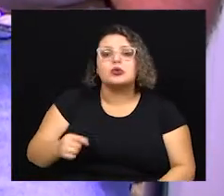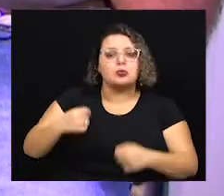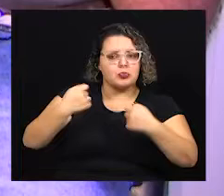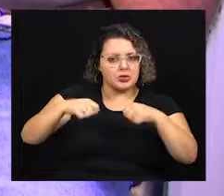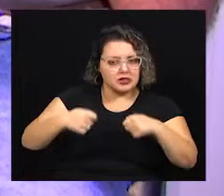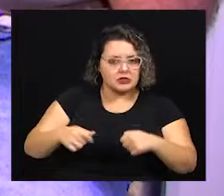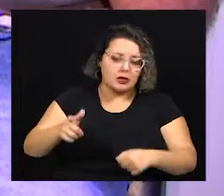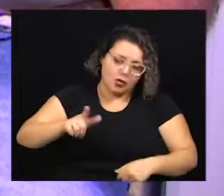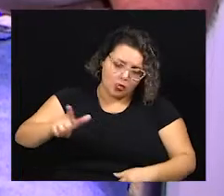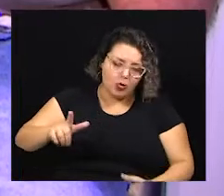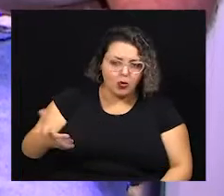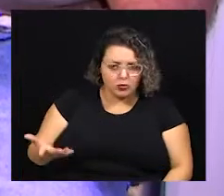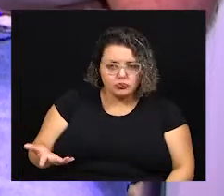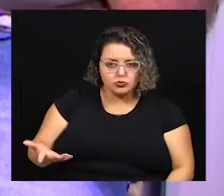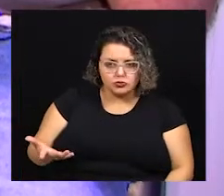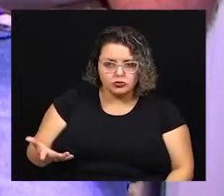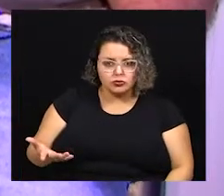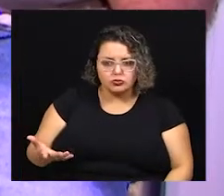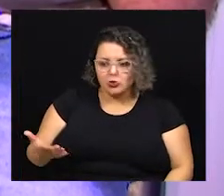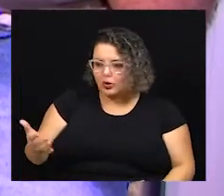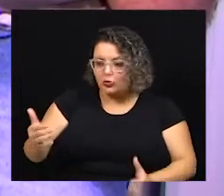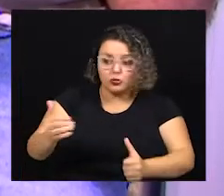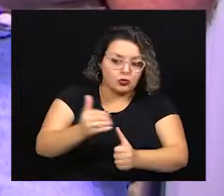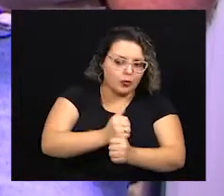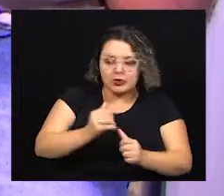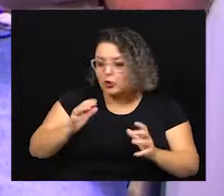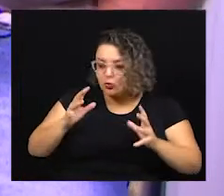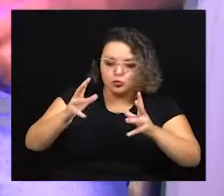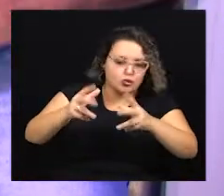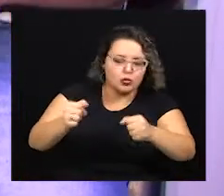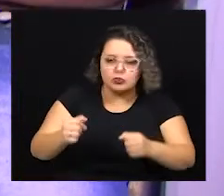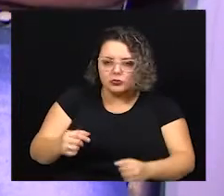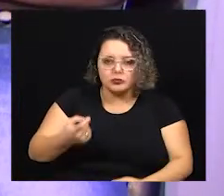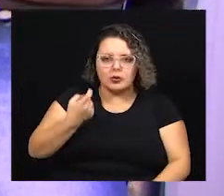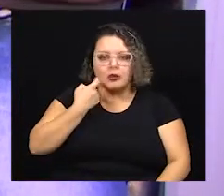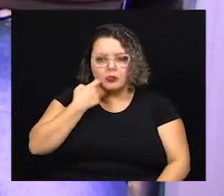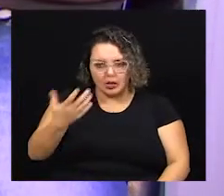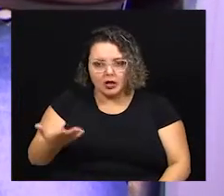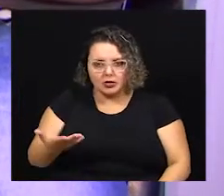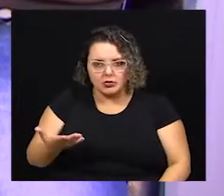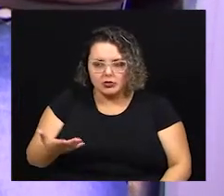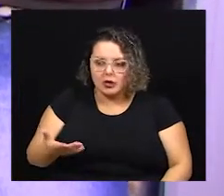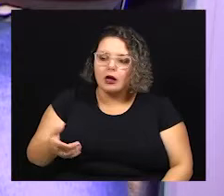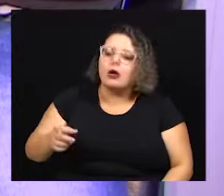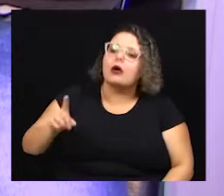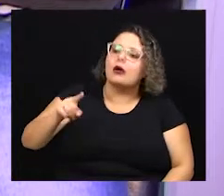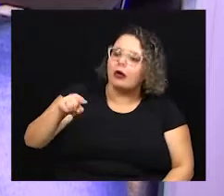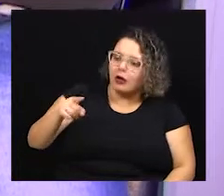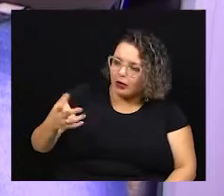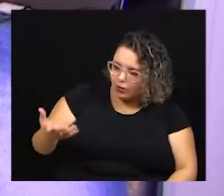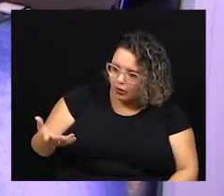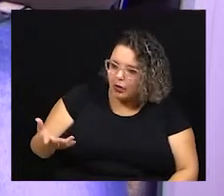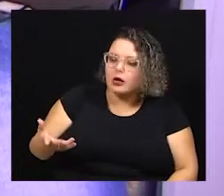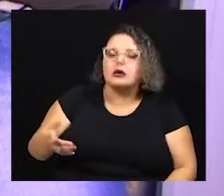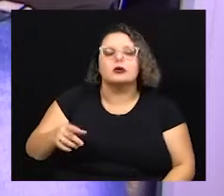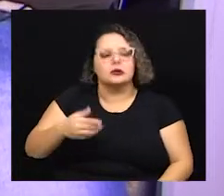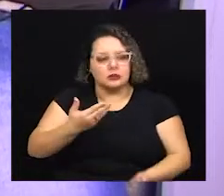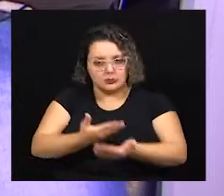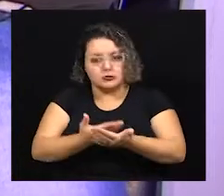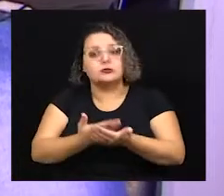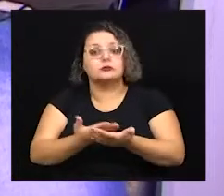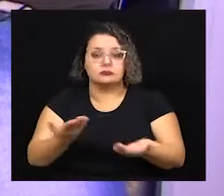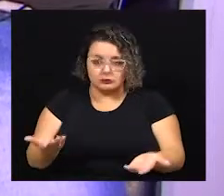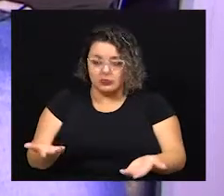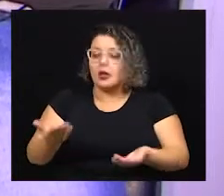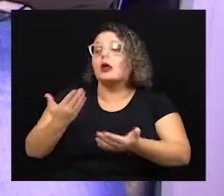precisa, evidentemente, dominar tudo sobre peixe, né? Exatamente, você precisa saber... estudar também, né? E muito bem,